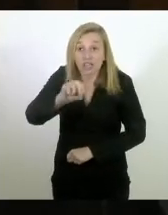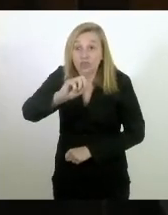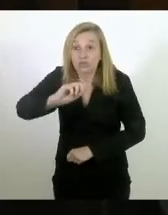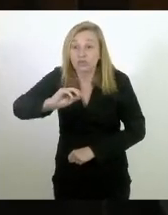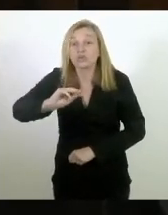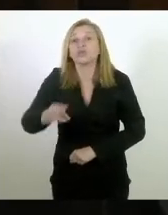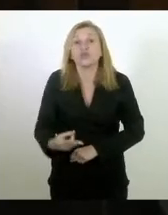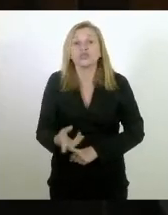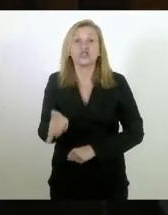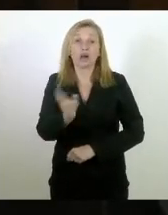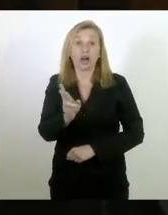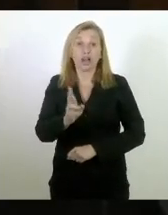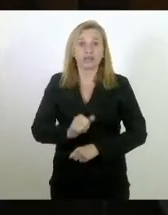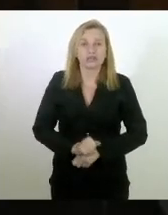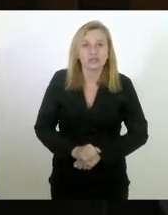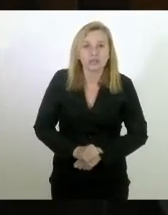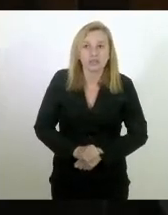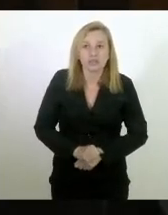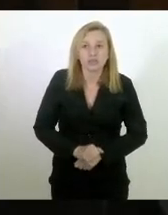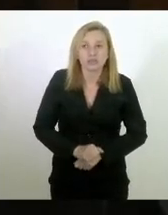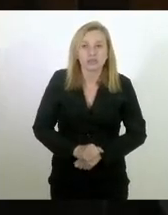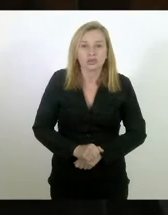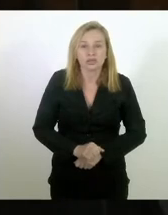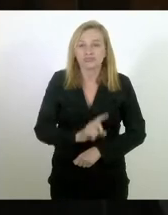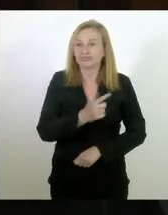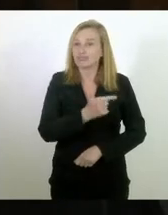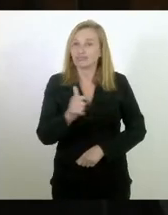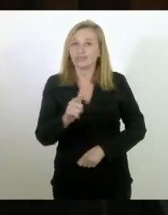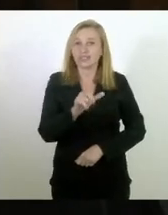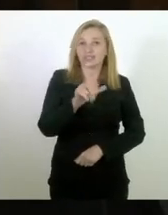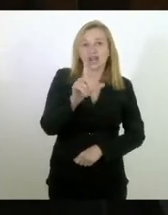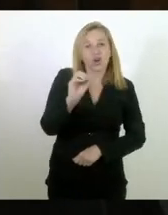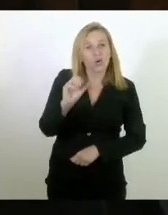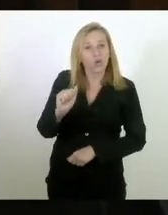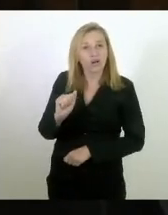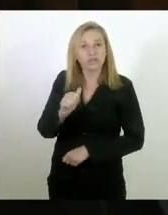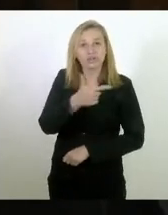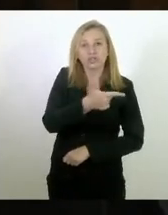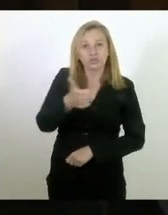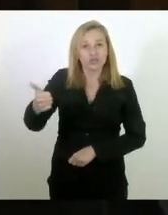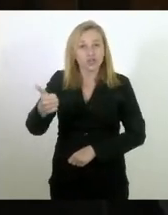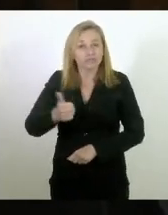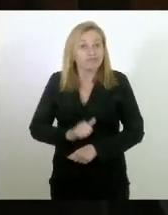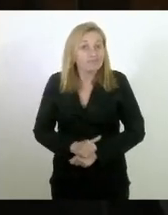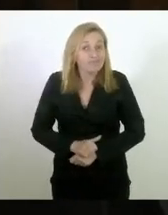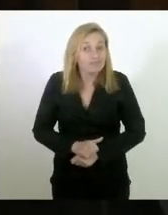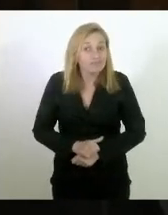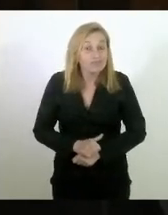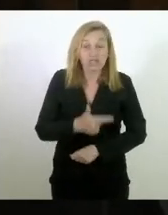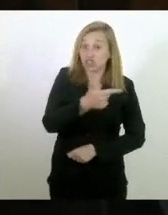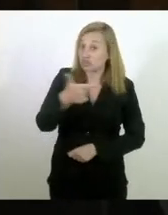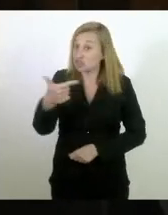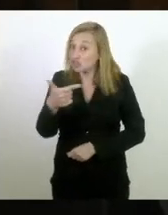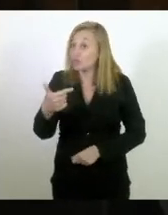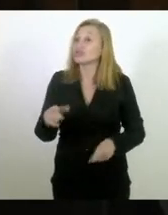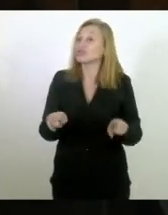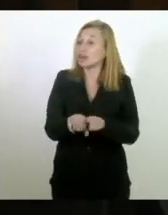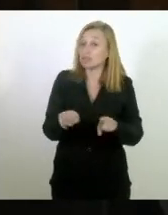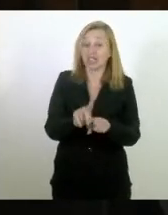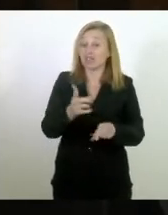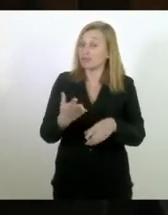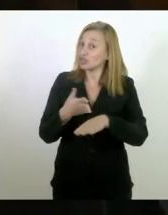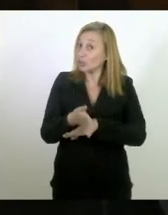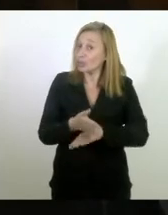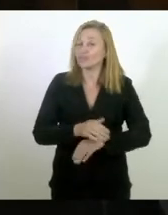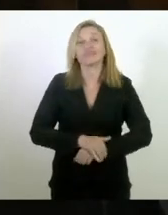reais que não tá na lua de 2021/22 ainda não